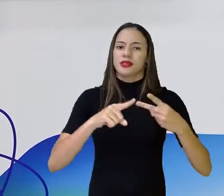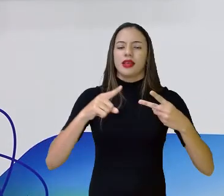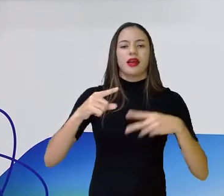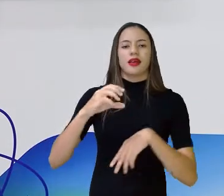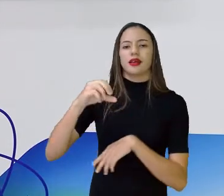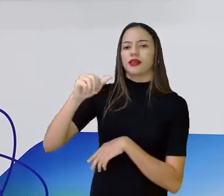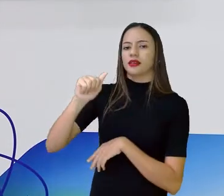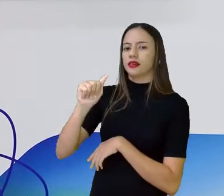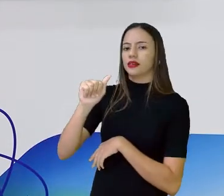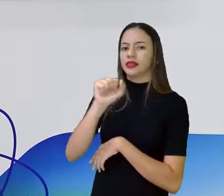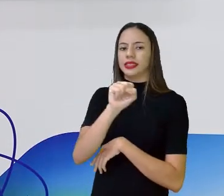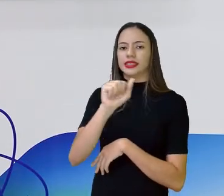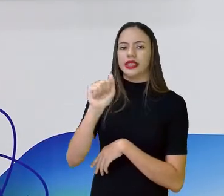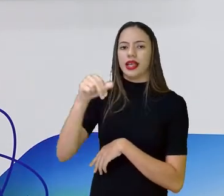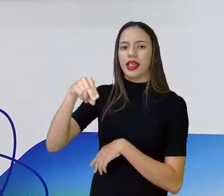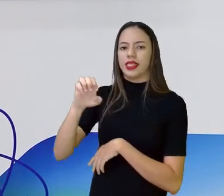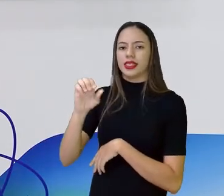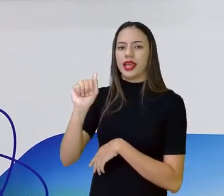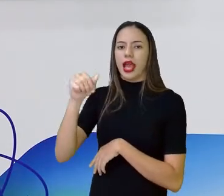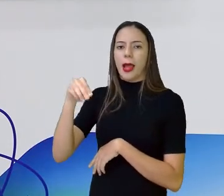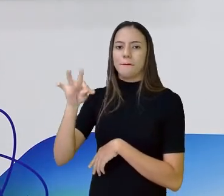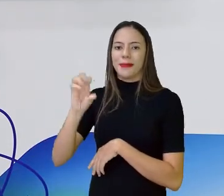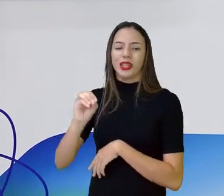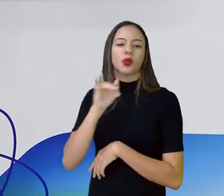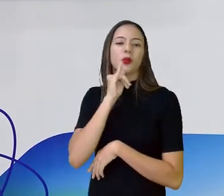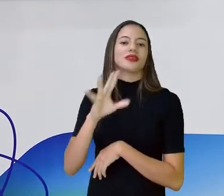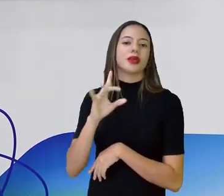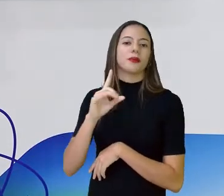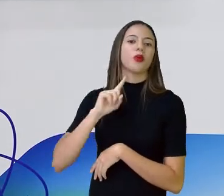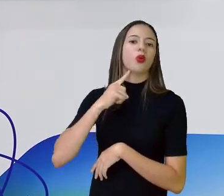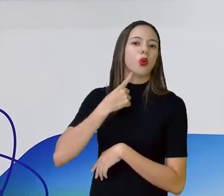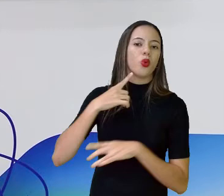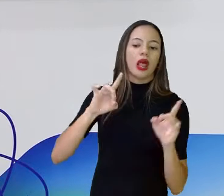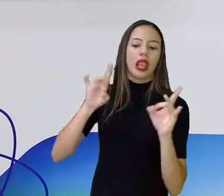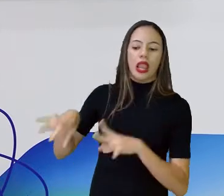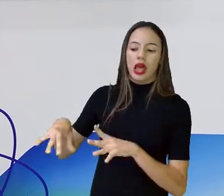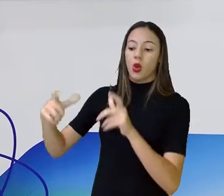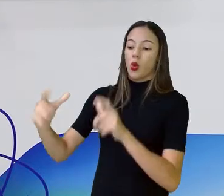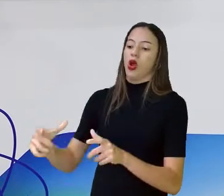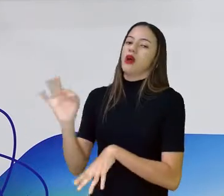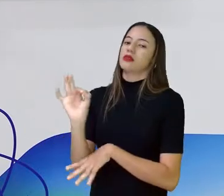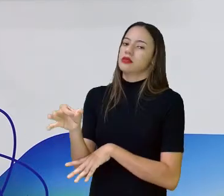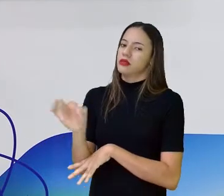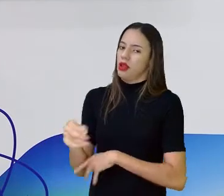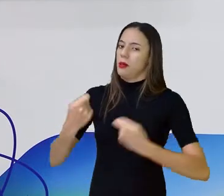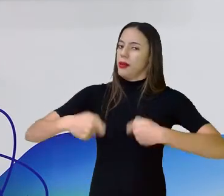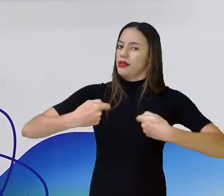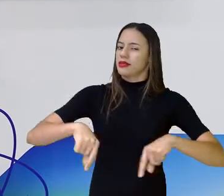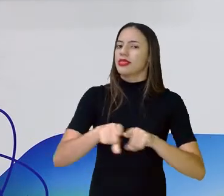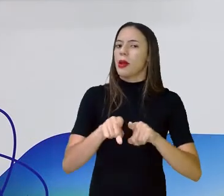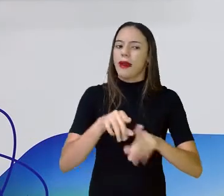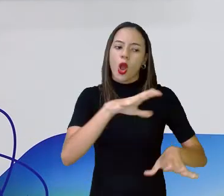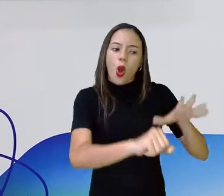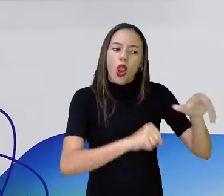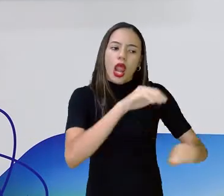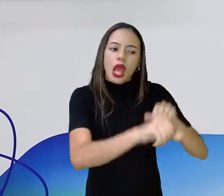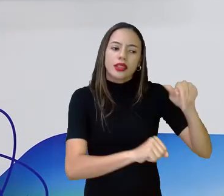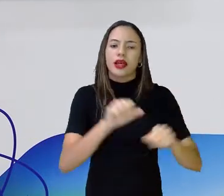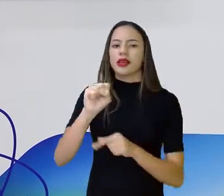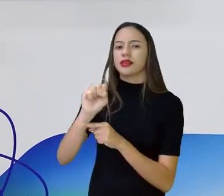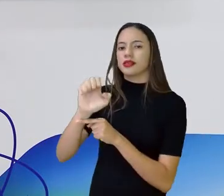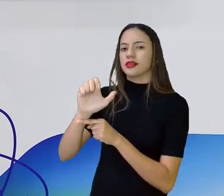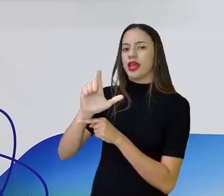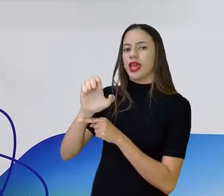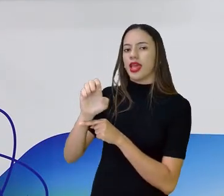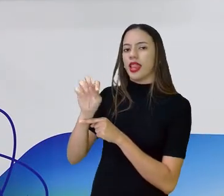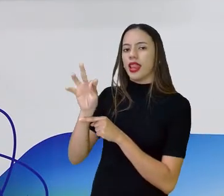dos resíduos, dos lixos que as pessoas vão produzir no local correto, precisa ter a coleta seletiva. Então tudo precisa